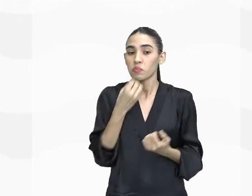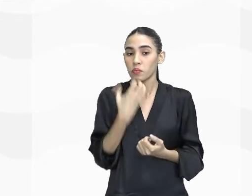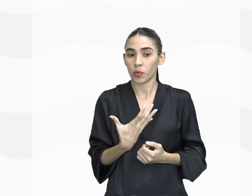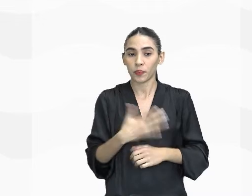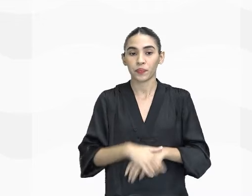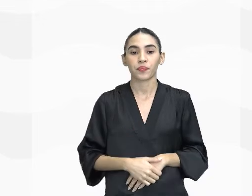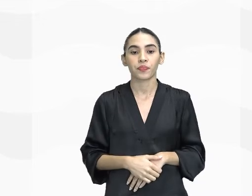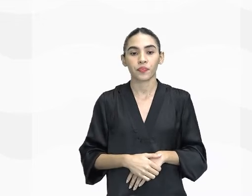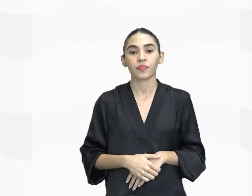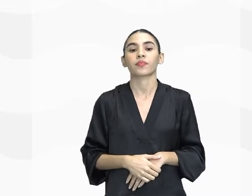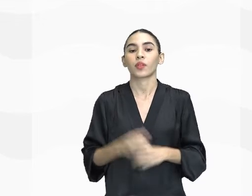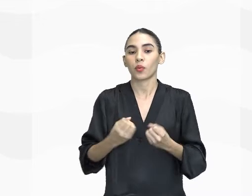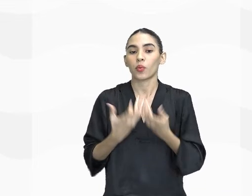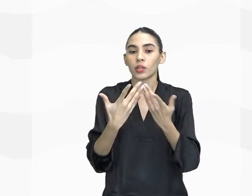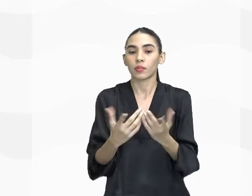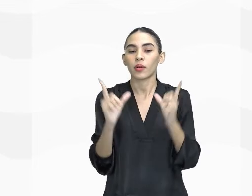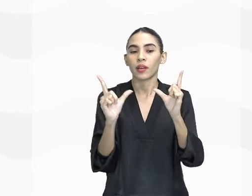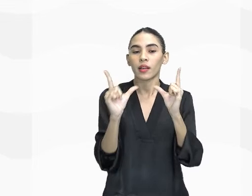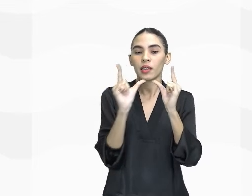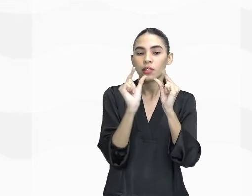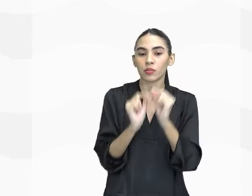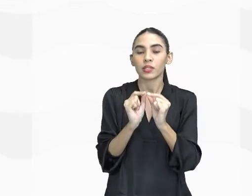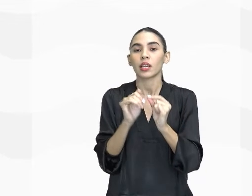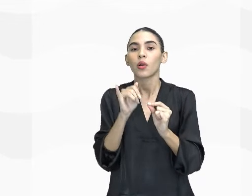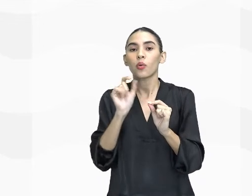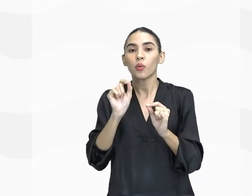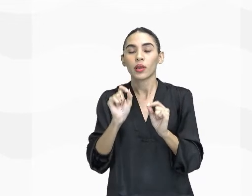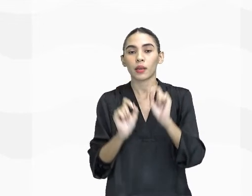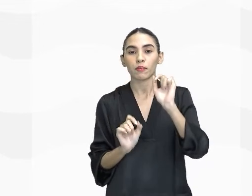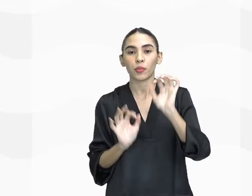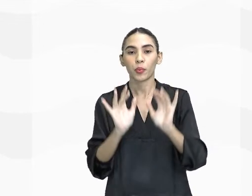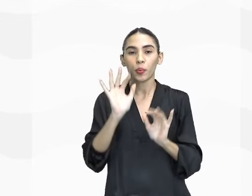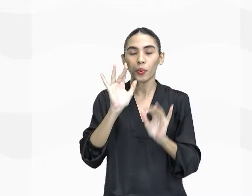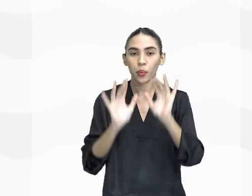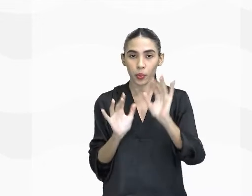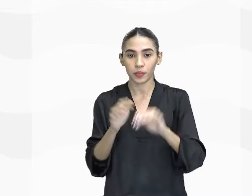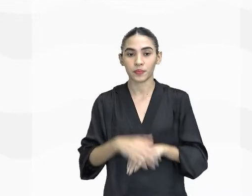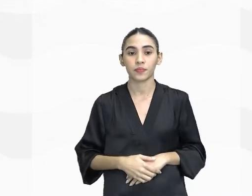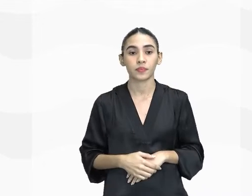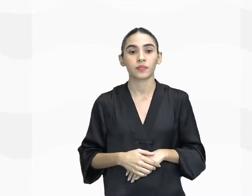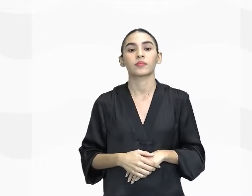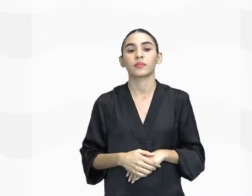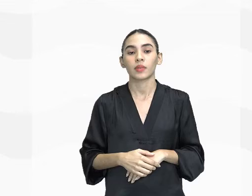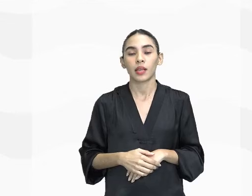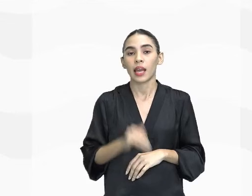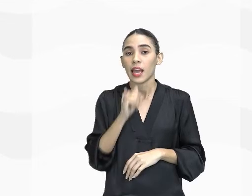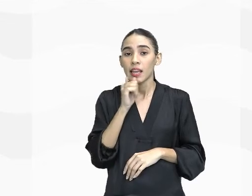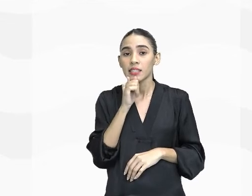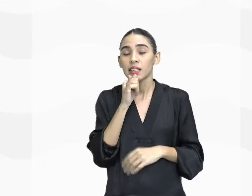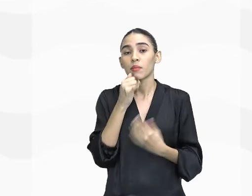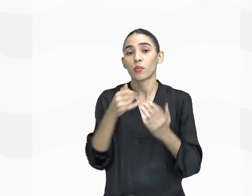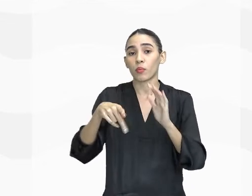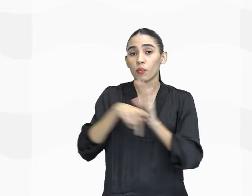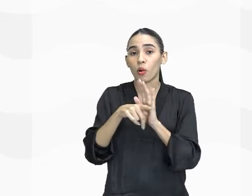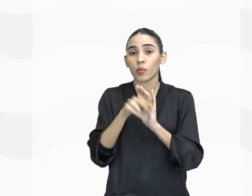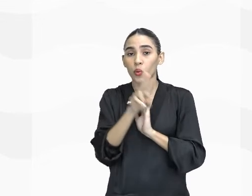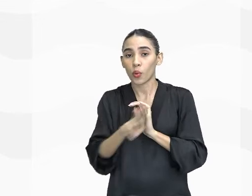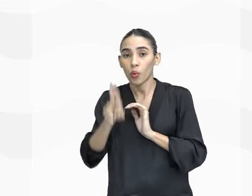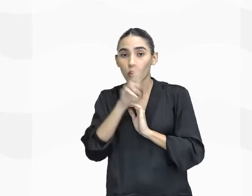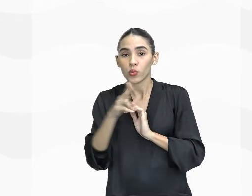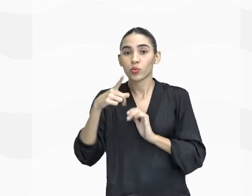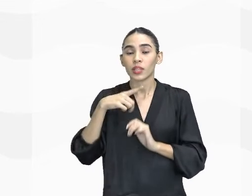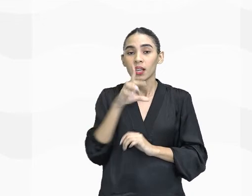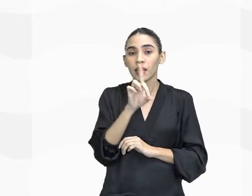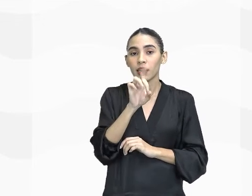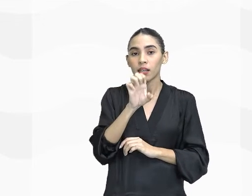eficientes. Eles contribuem para reduzir as emissões no setor de transporte. O motor de combustão interna, ele tem a sua